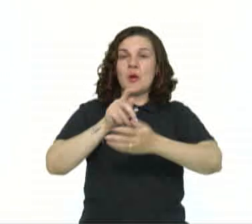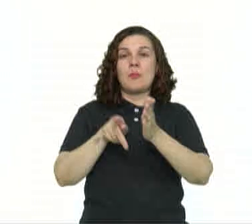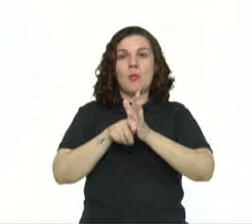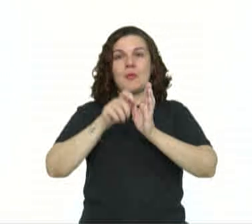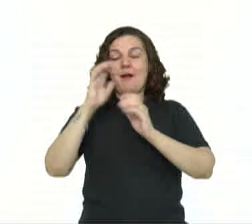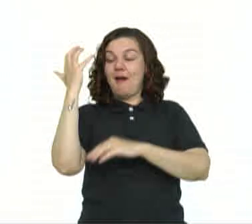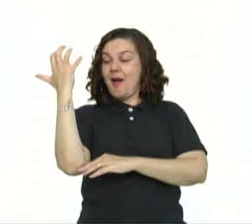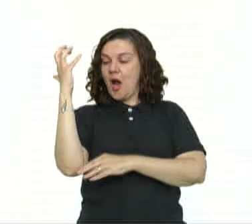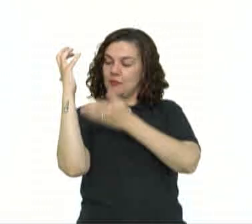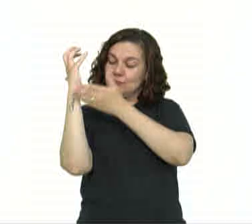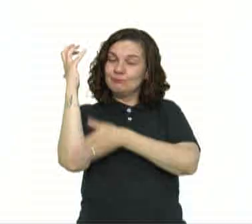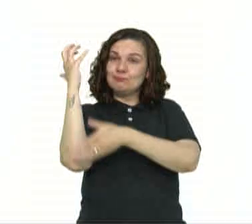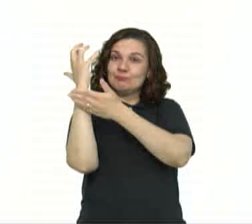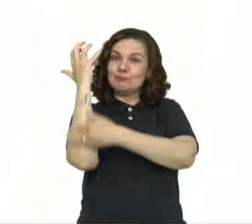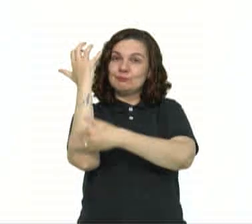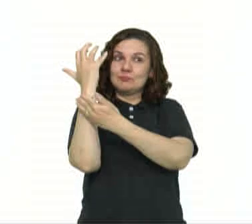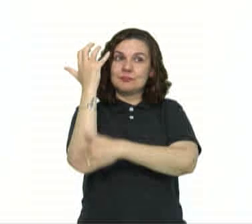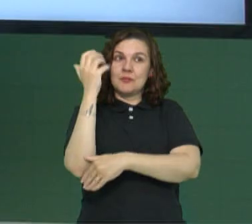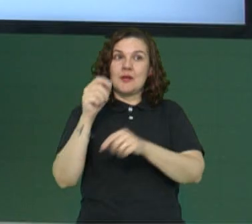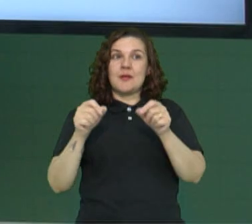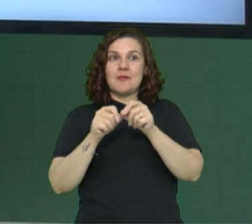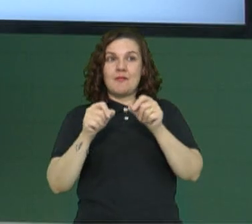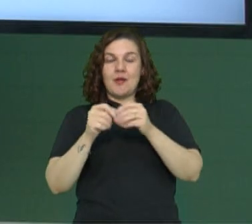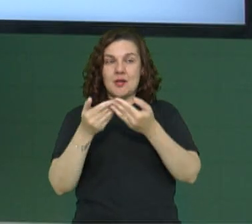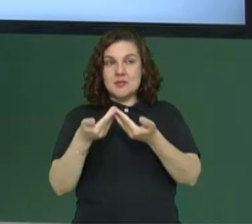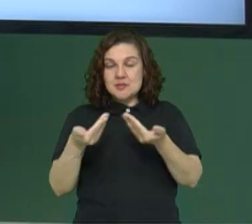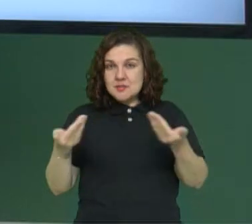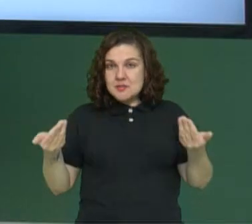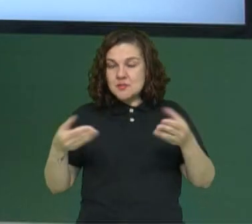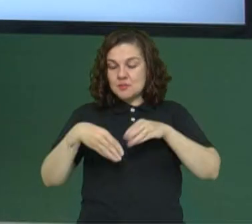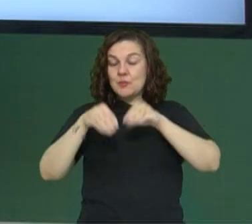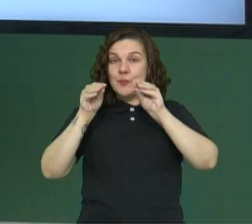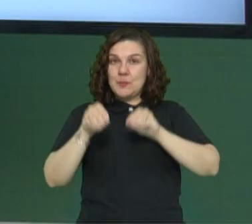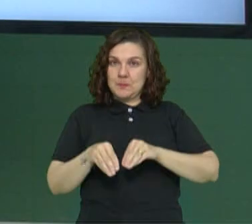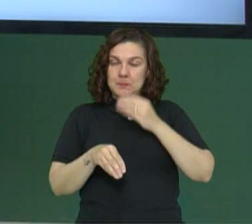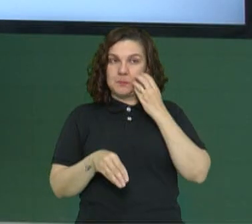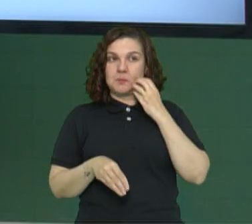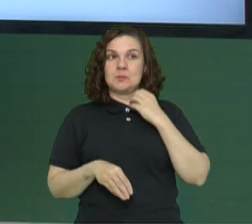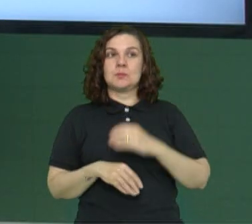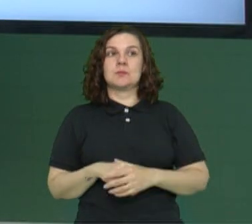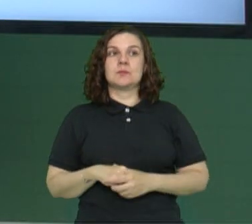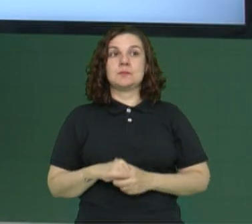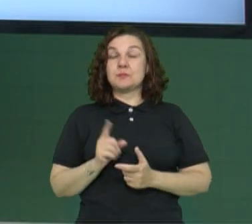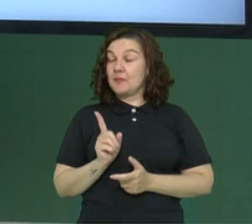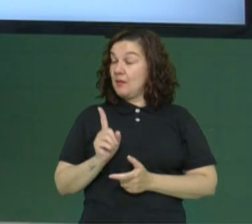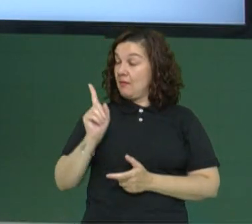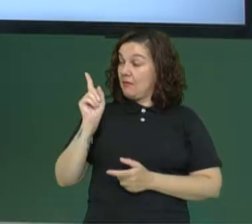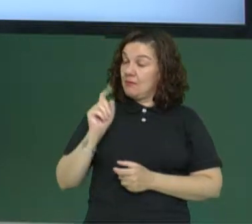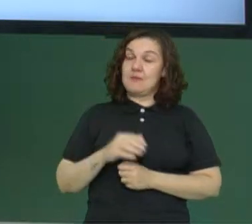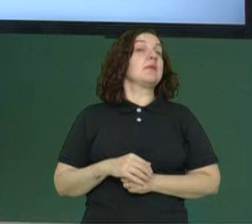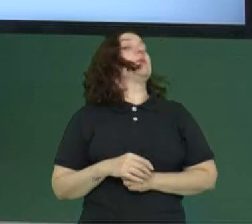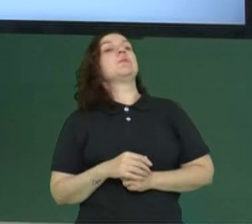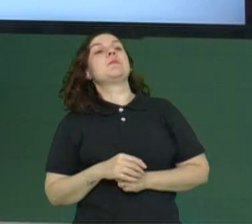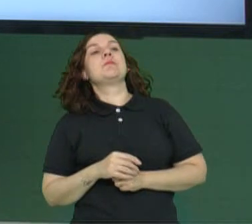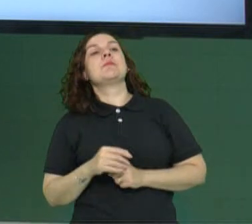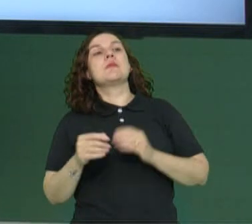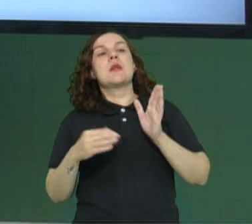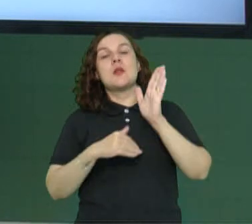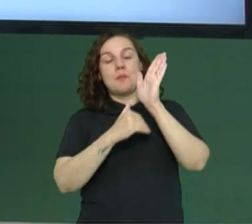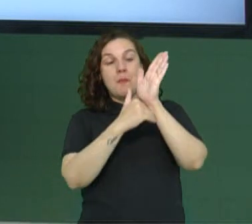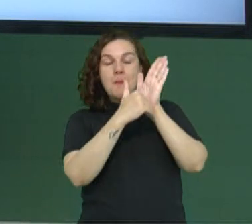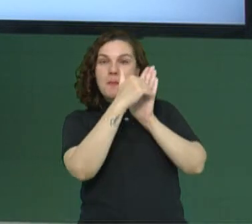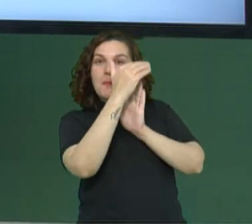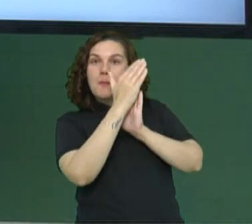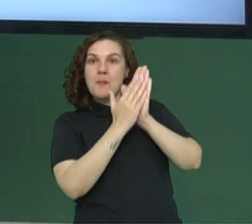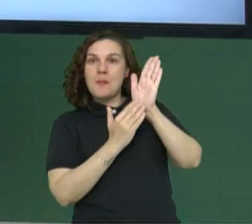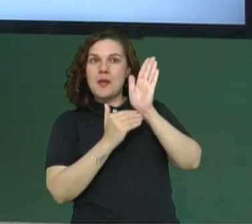de árvores, né? E fazem o tecido. Essa obra aqui, eles passam uma